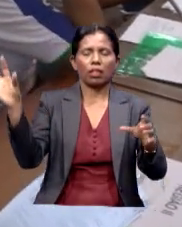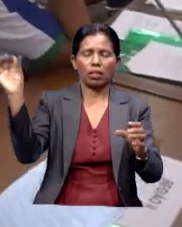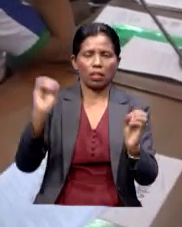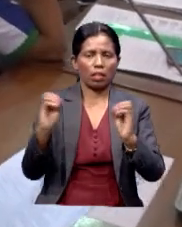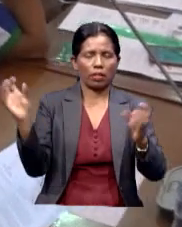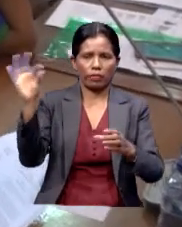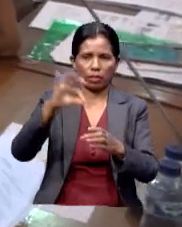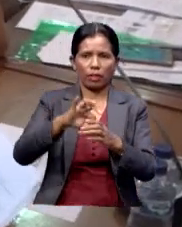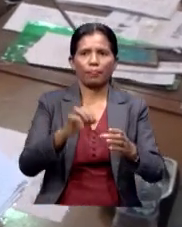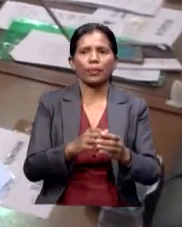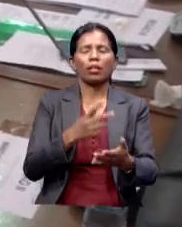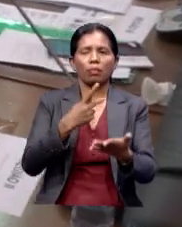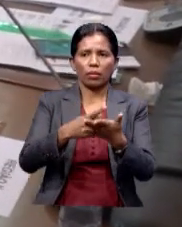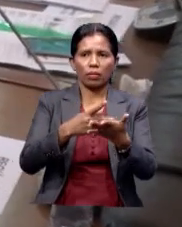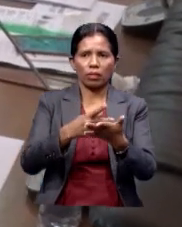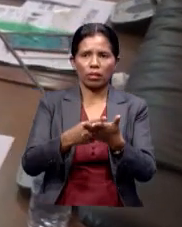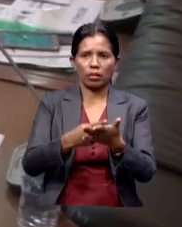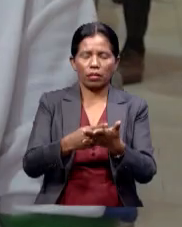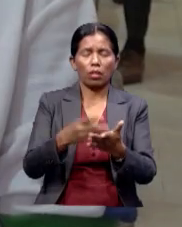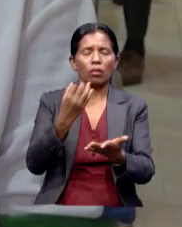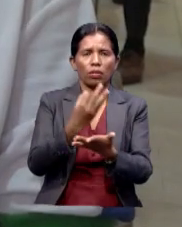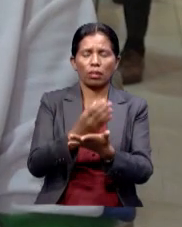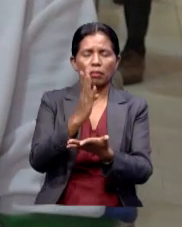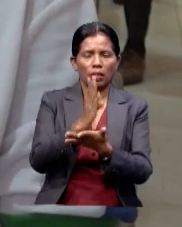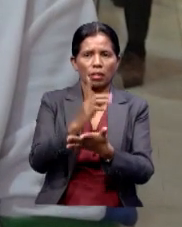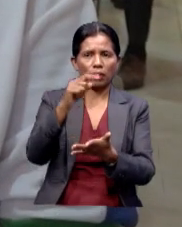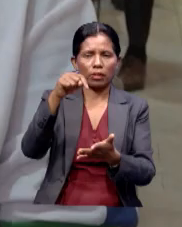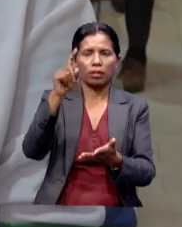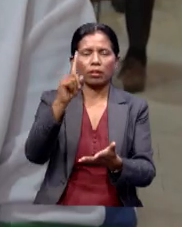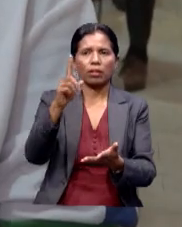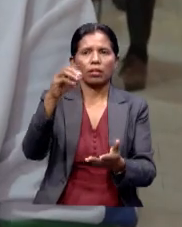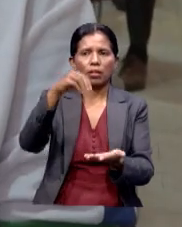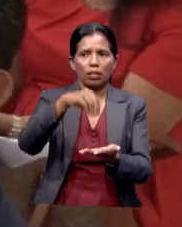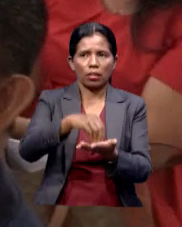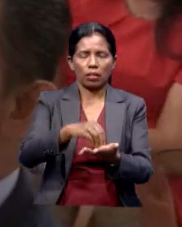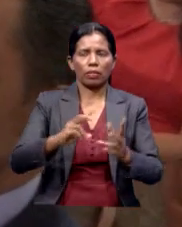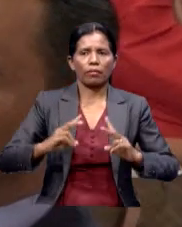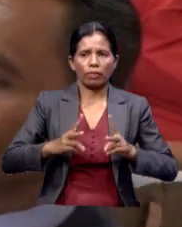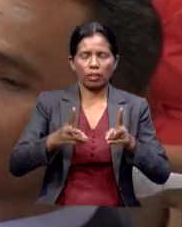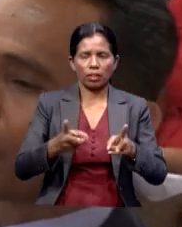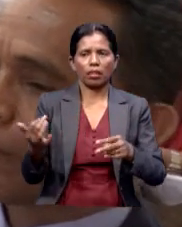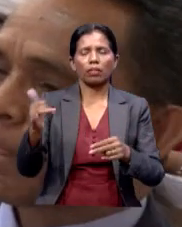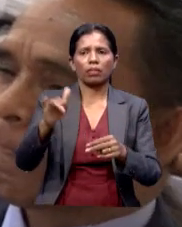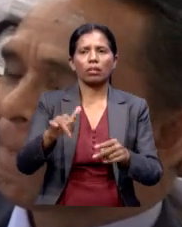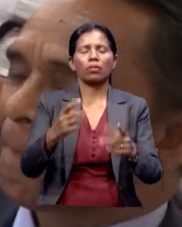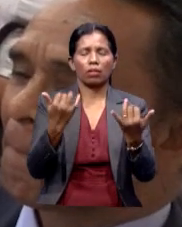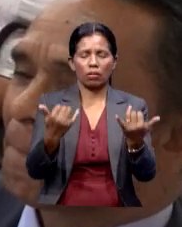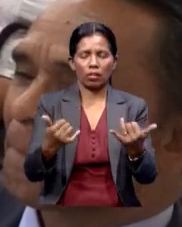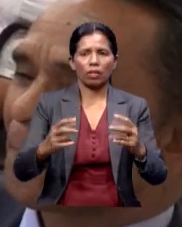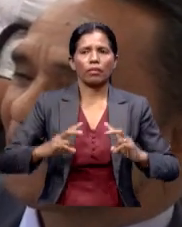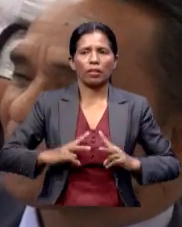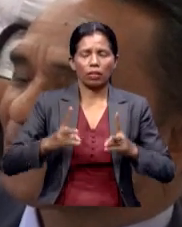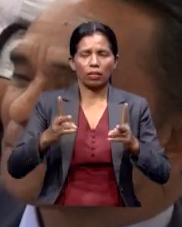proposta governo, Fundo Bilhão Ida ba veterano ne hodi halo investimento ba veterano siram. Toras ne veterano ne